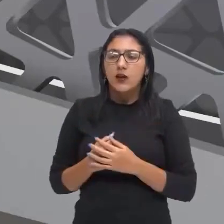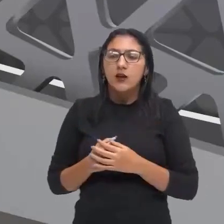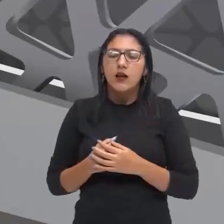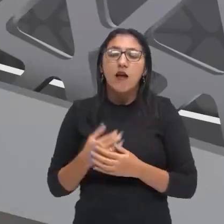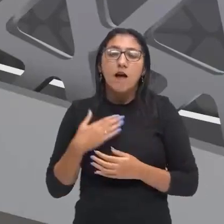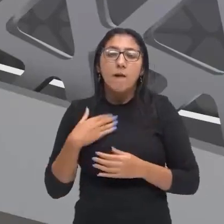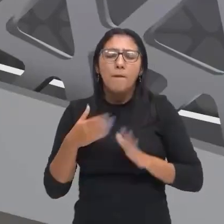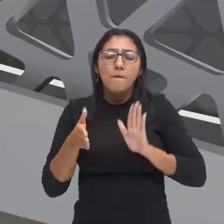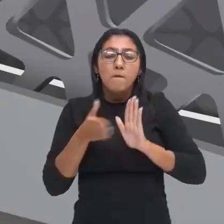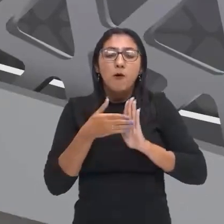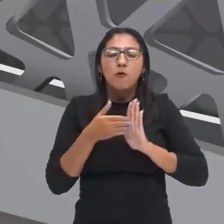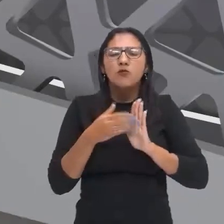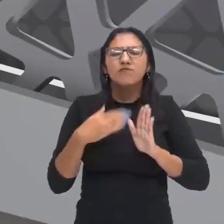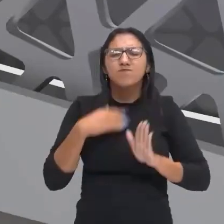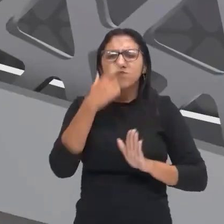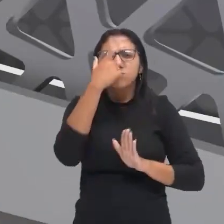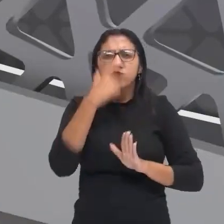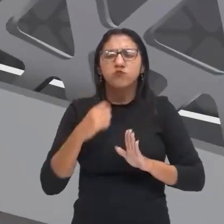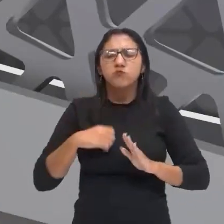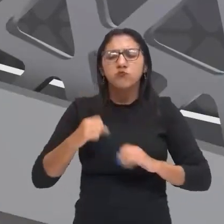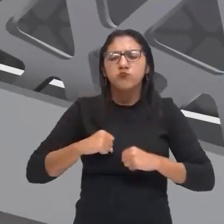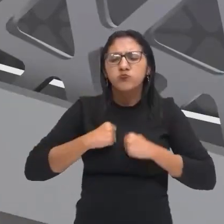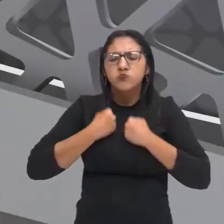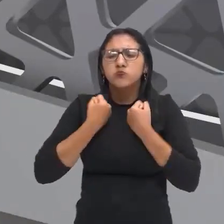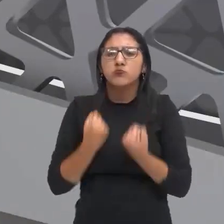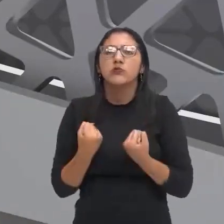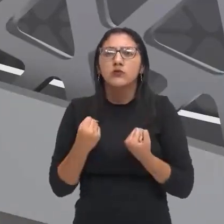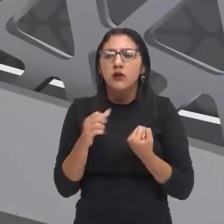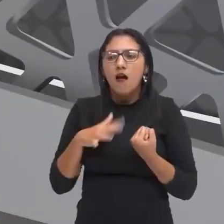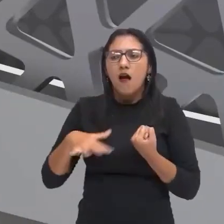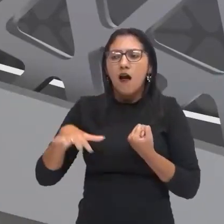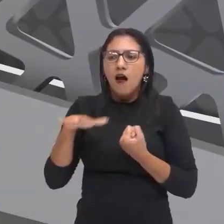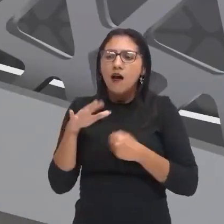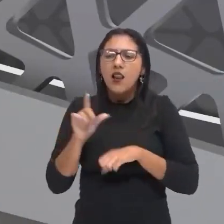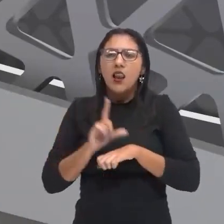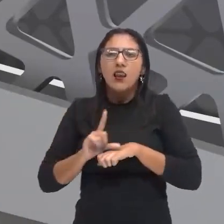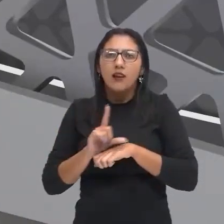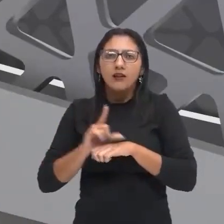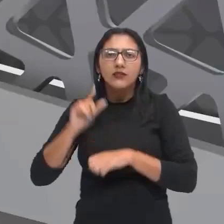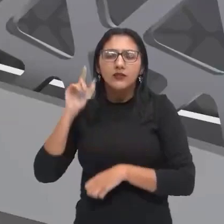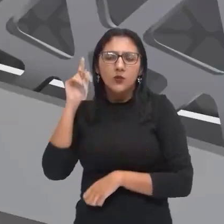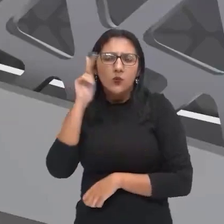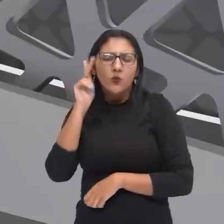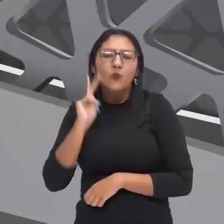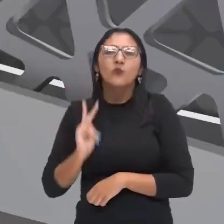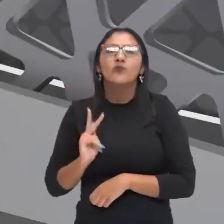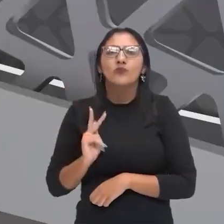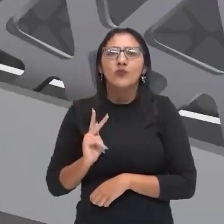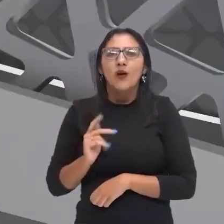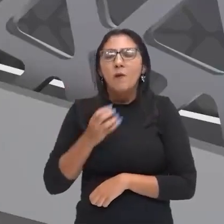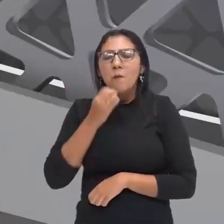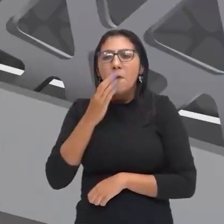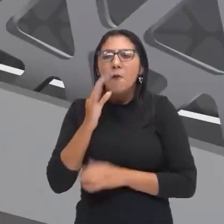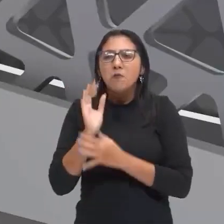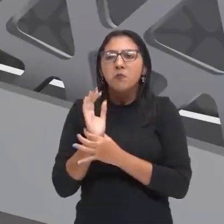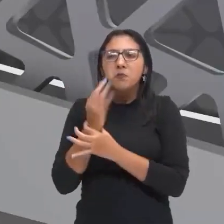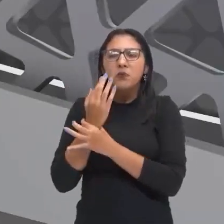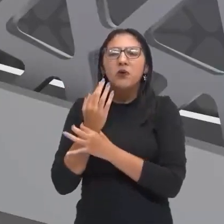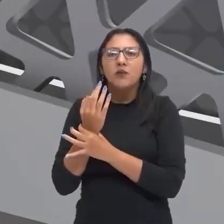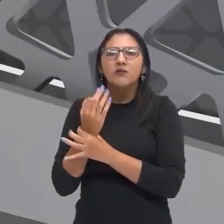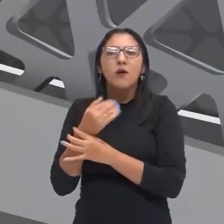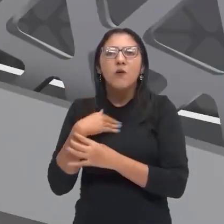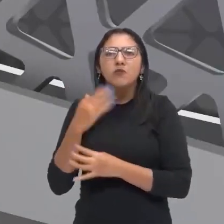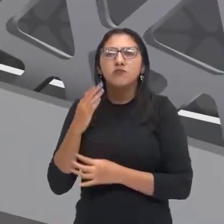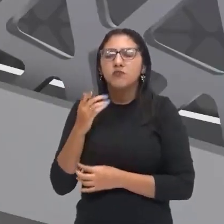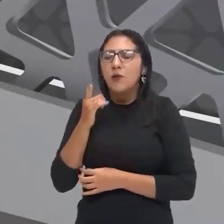a buscar essa profissão, a licenciatura em História seria o mais viável. E isso se fortaleceu quando eu fui